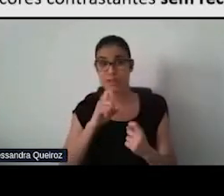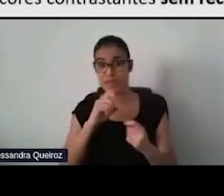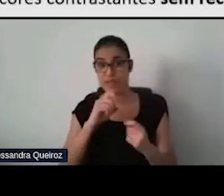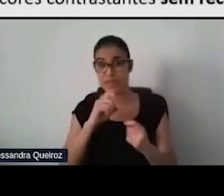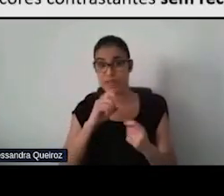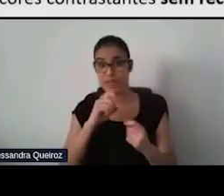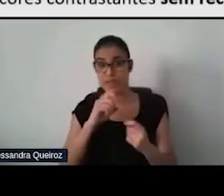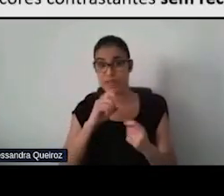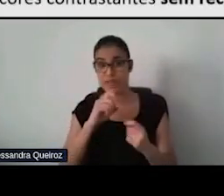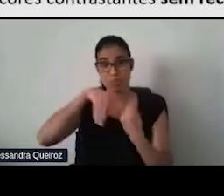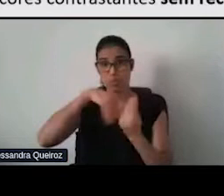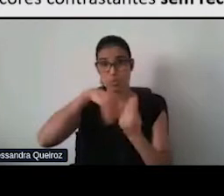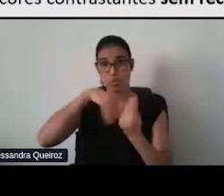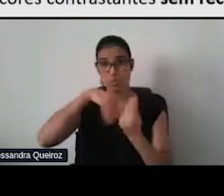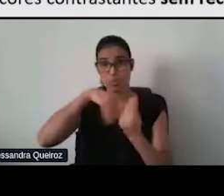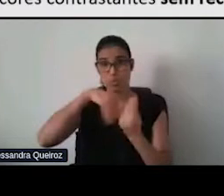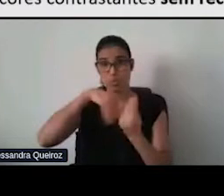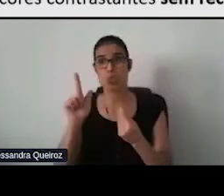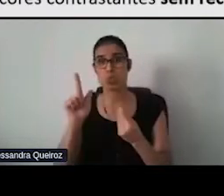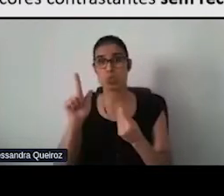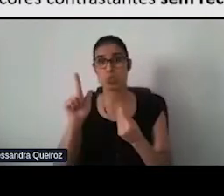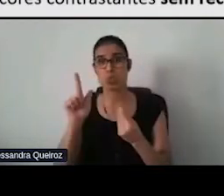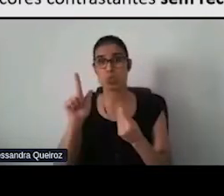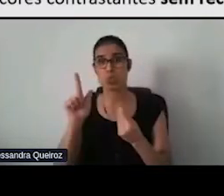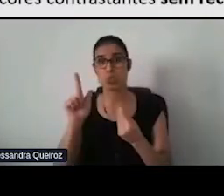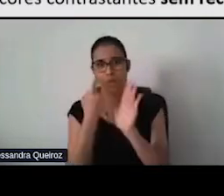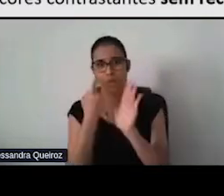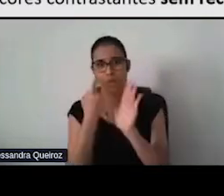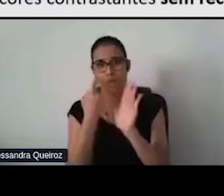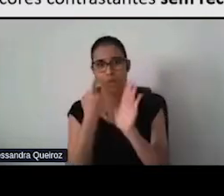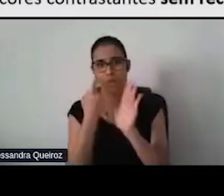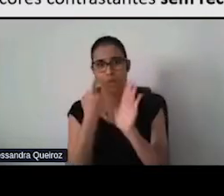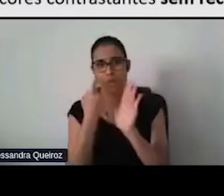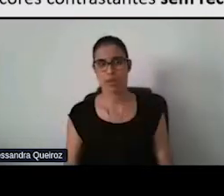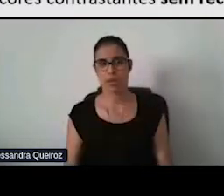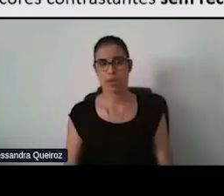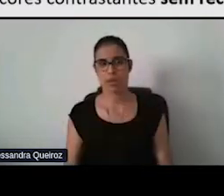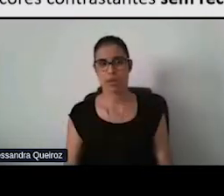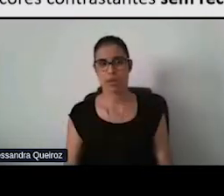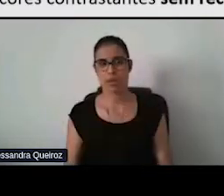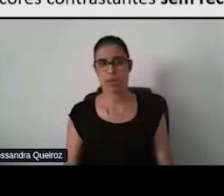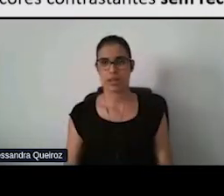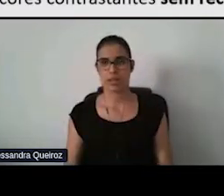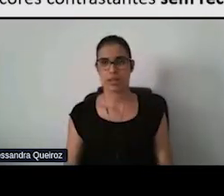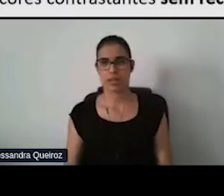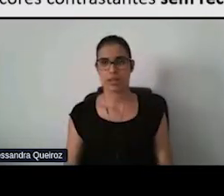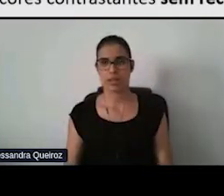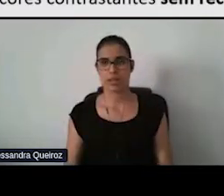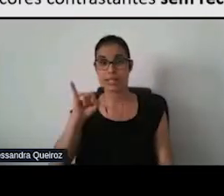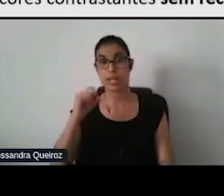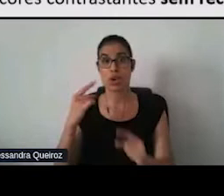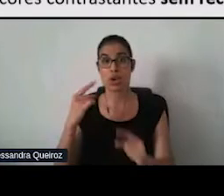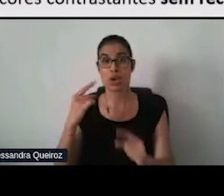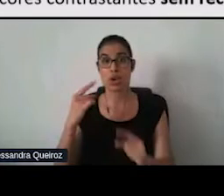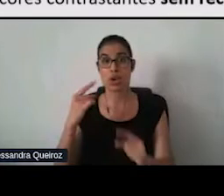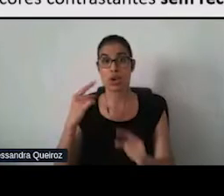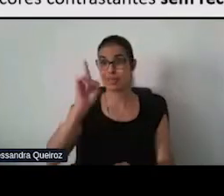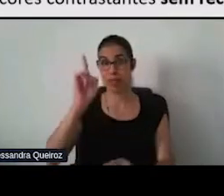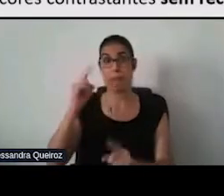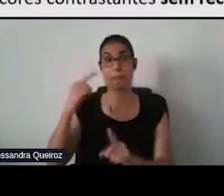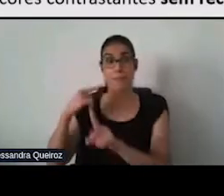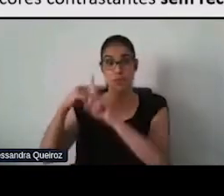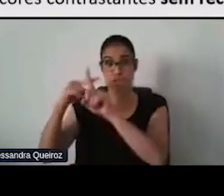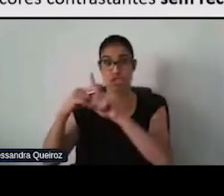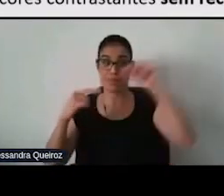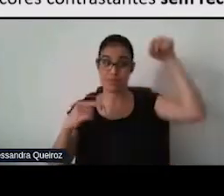outros recursos, com ícones. Aqui é um exemplo de, se a gente colocar um ícone de seta para cima para positivo e seta para baixo